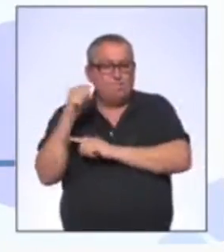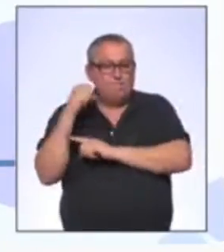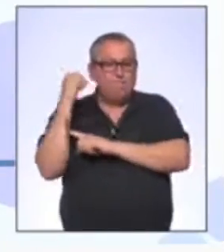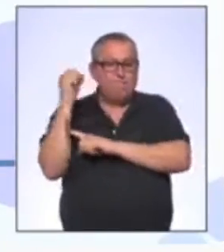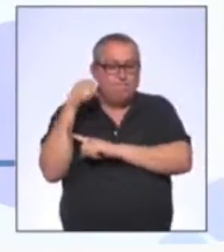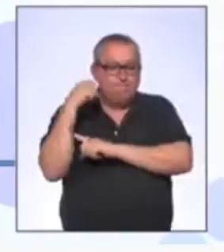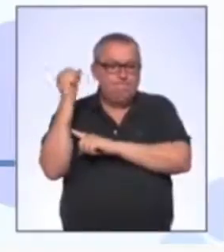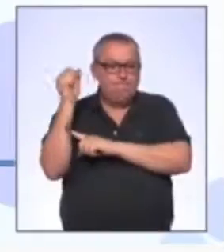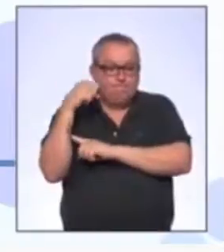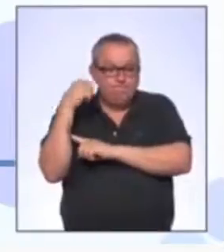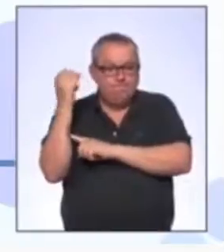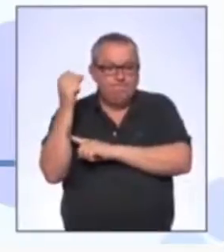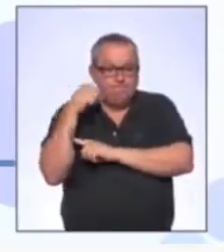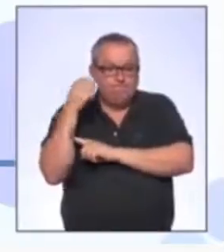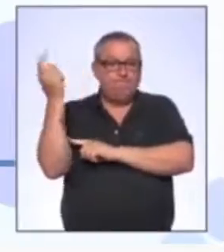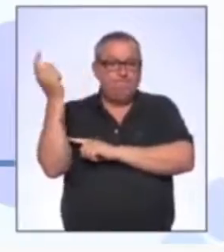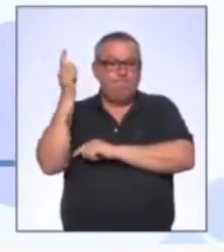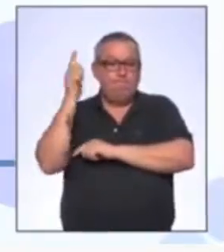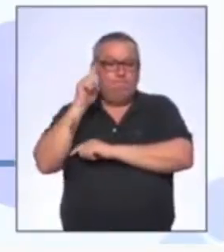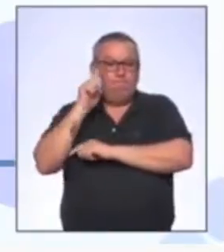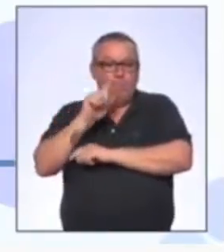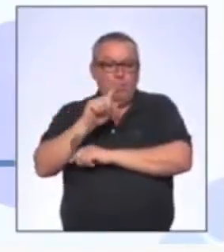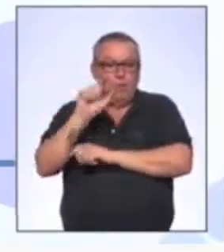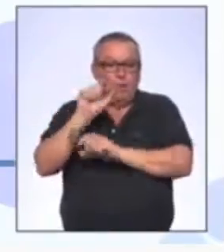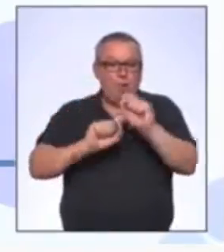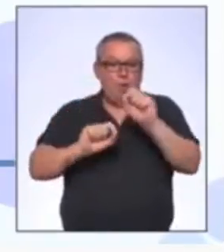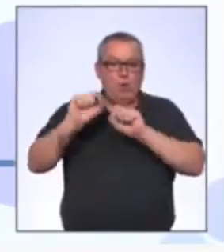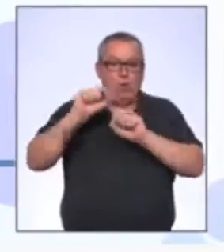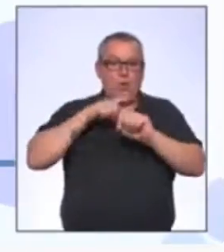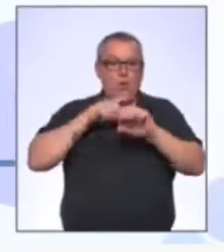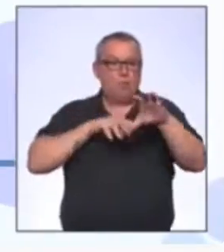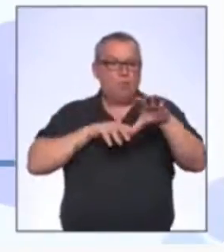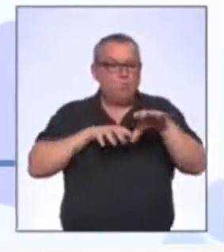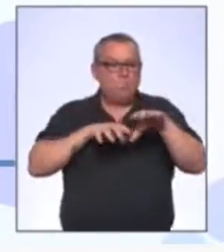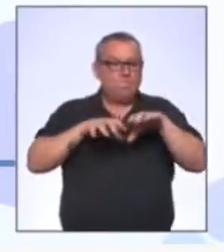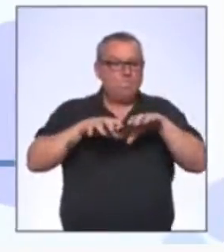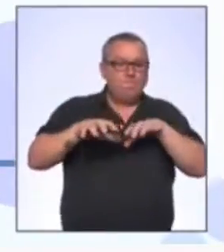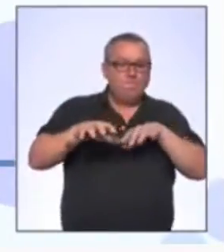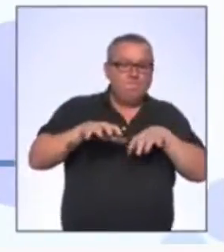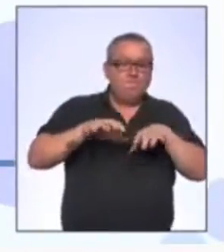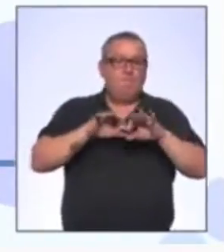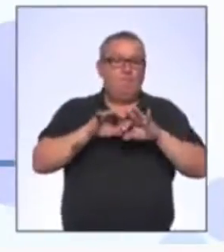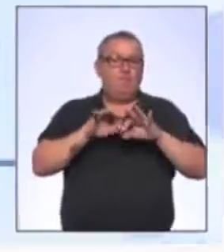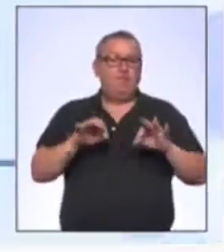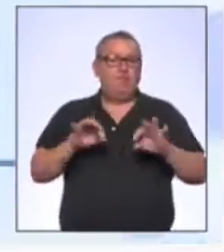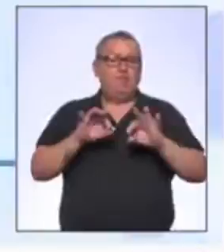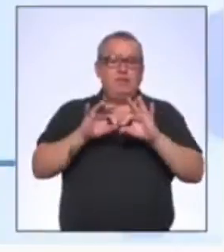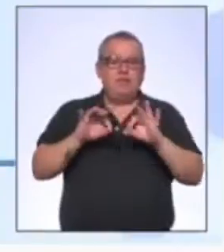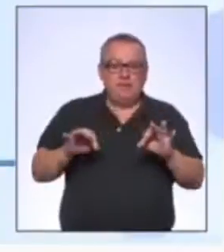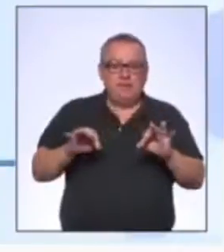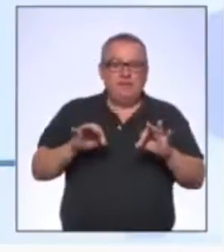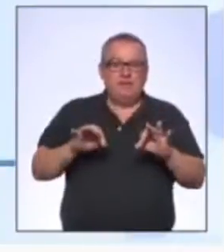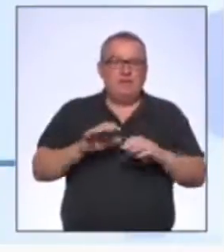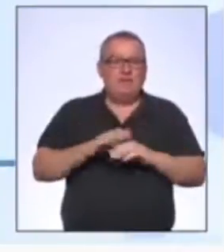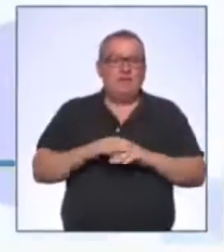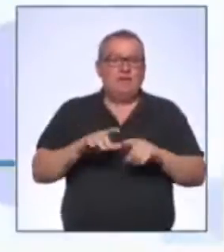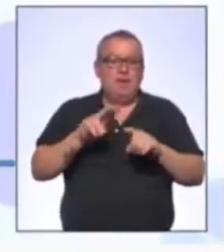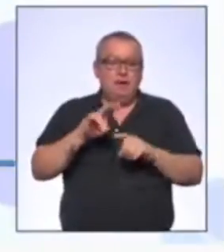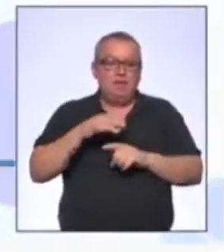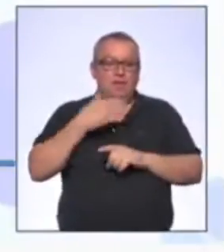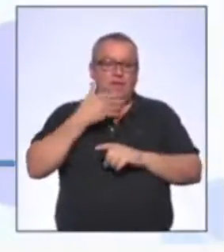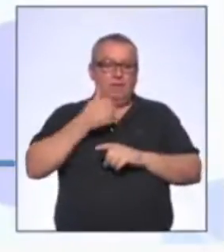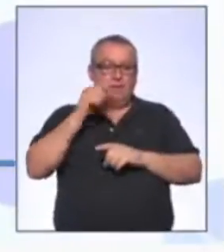especialistas e ela conseguiu a ter um movimento de volta pequeno e aí e ela vai